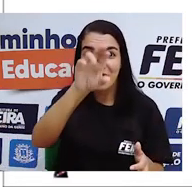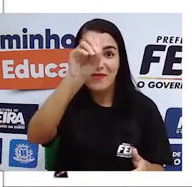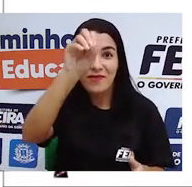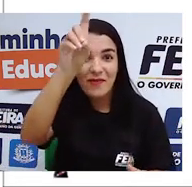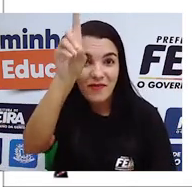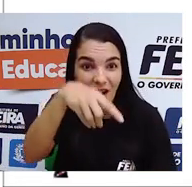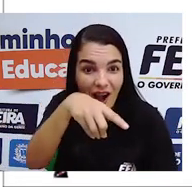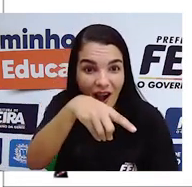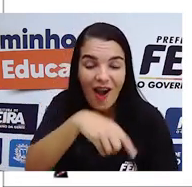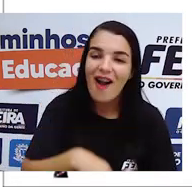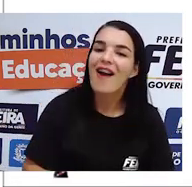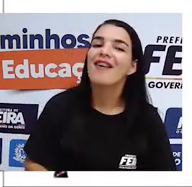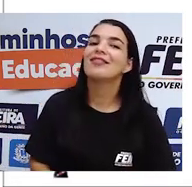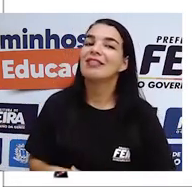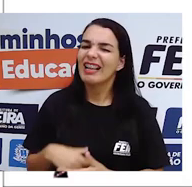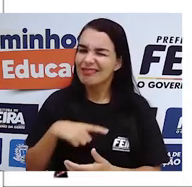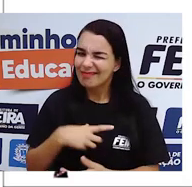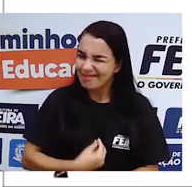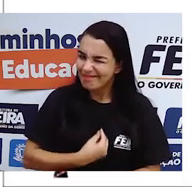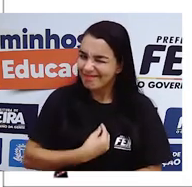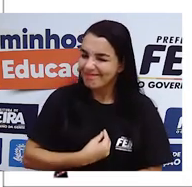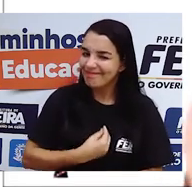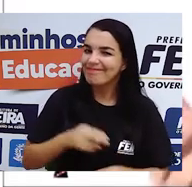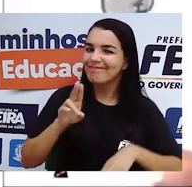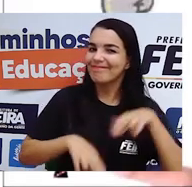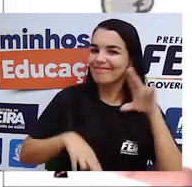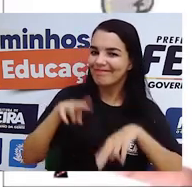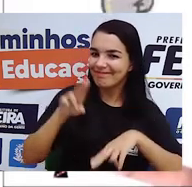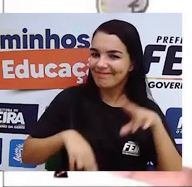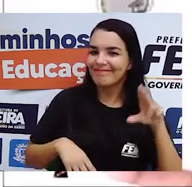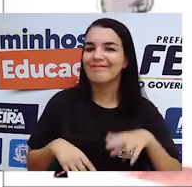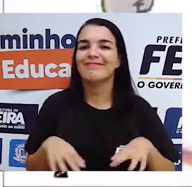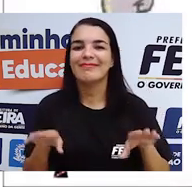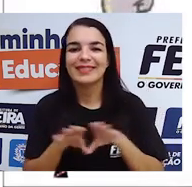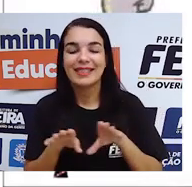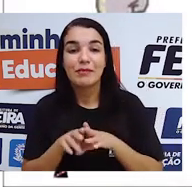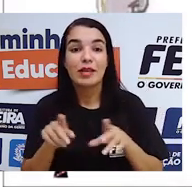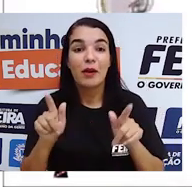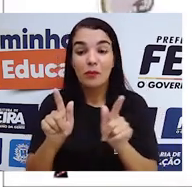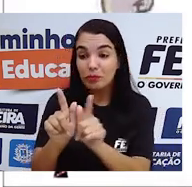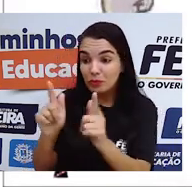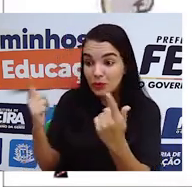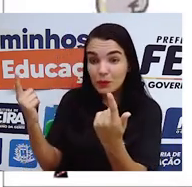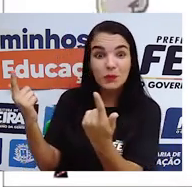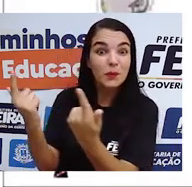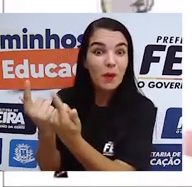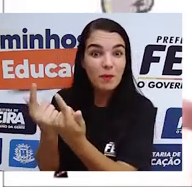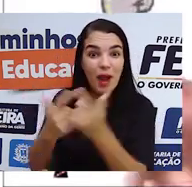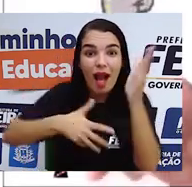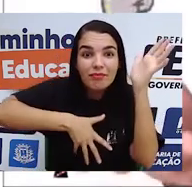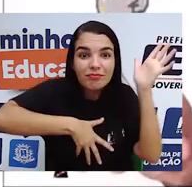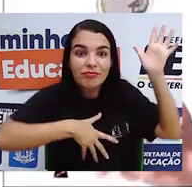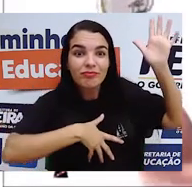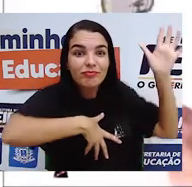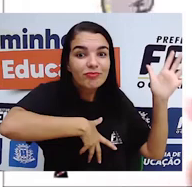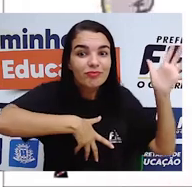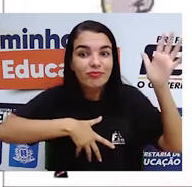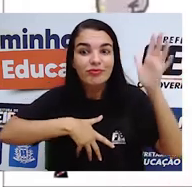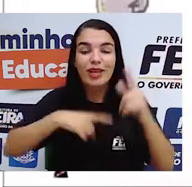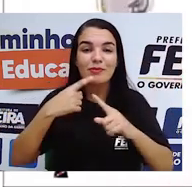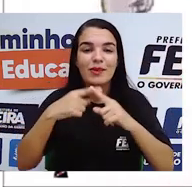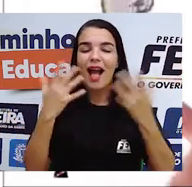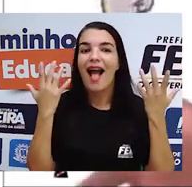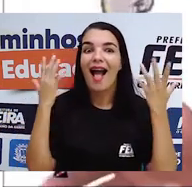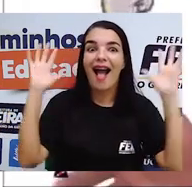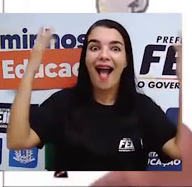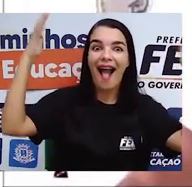forte, muito presente nessa data, assim como as quadrilhas juninas. As quadrilhas que surgem na comemoração, junto